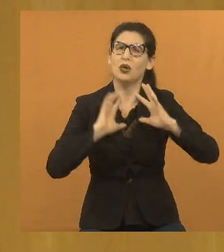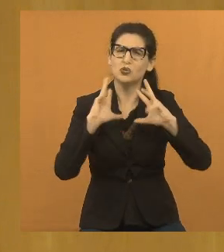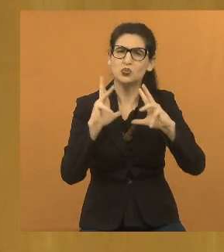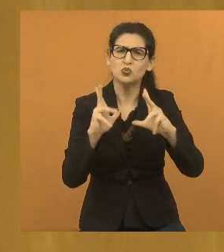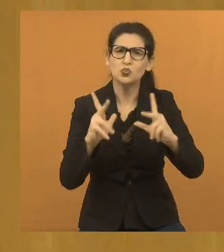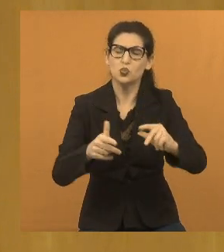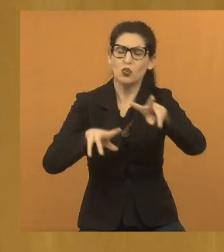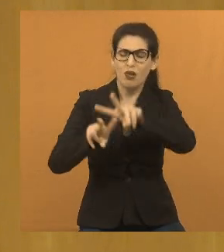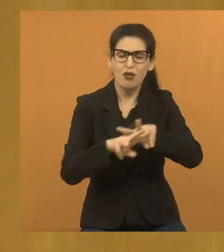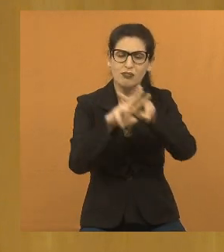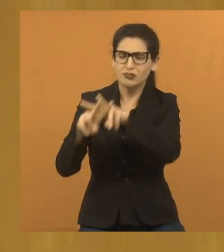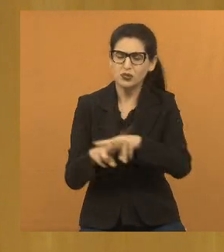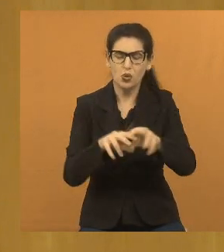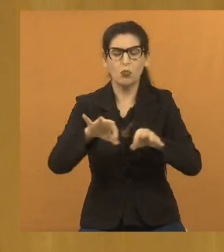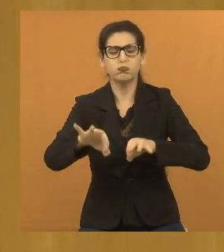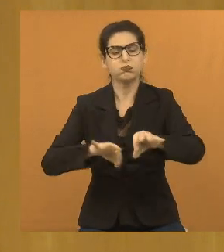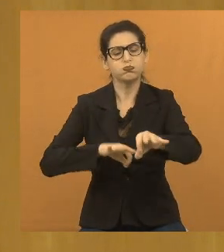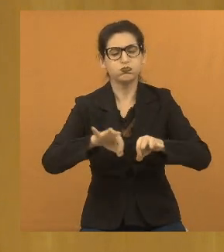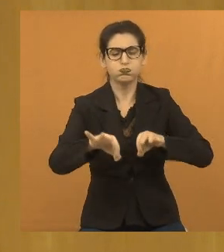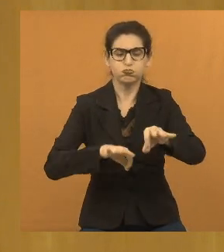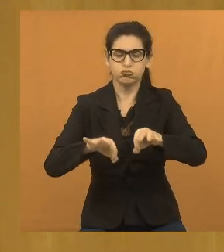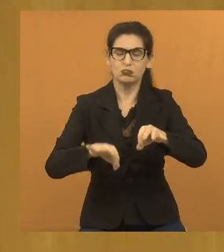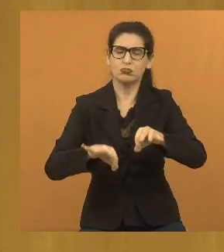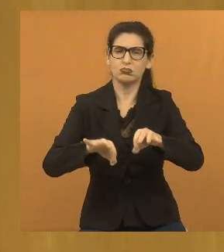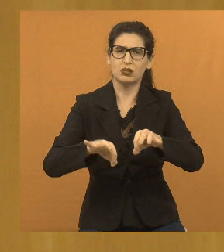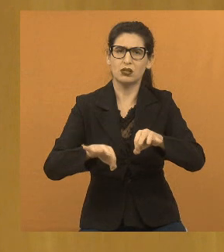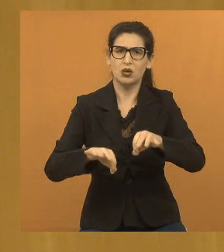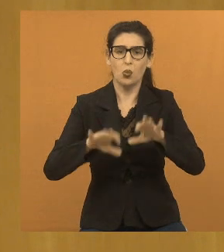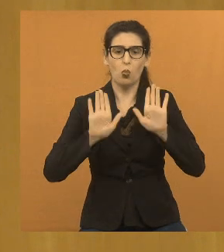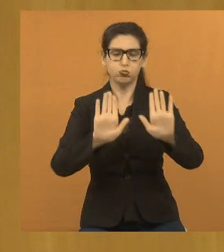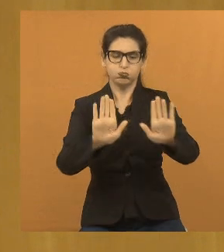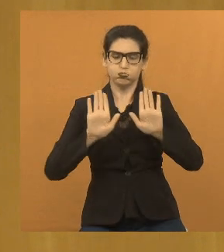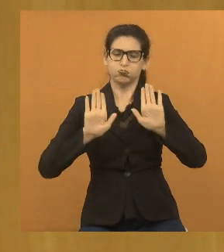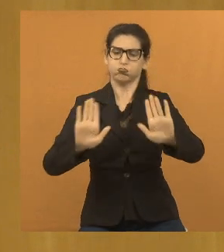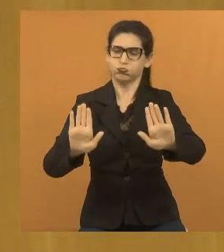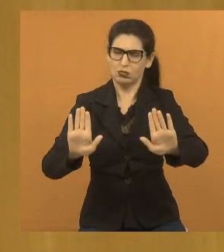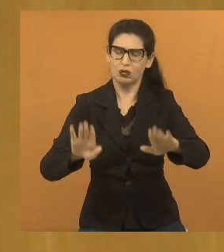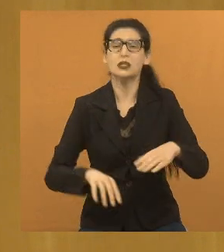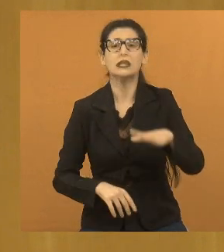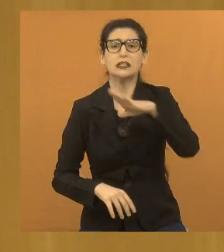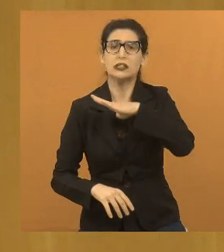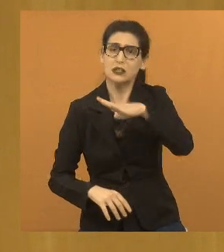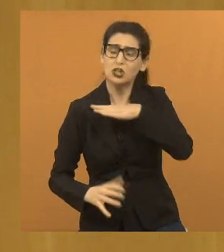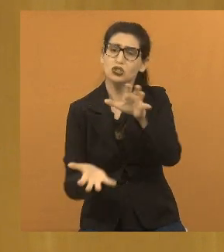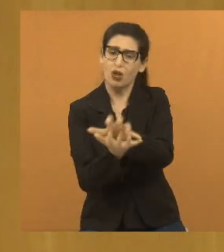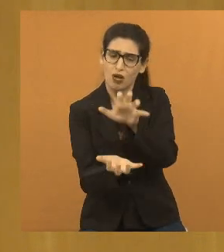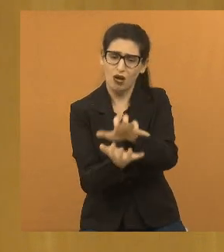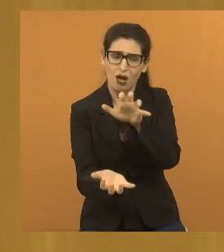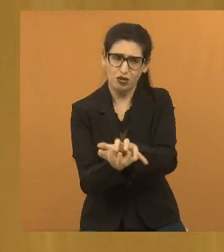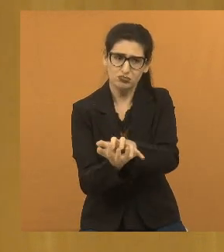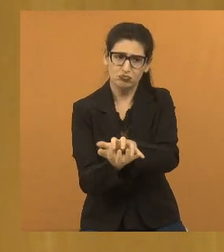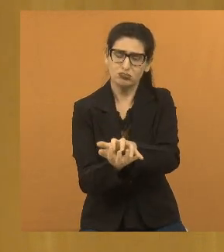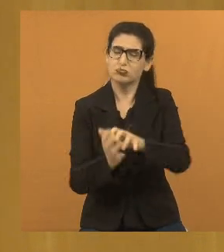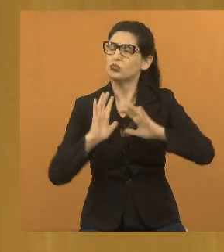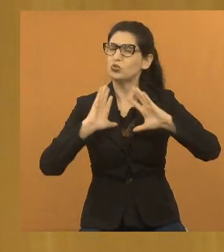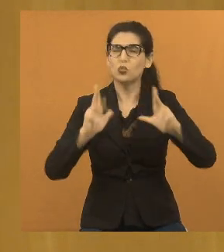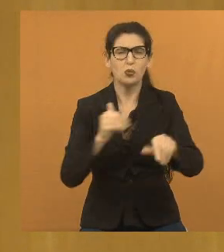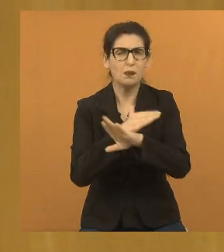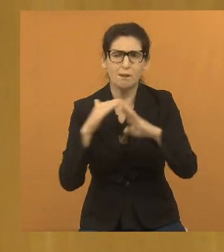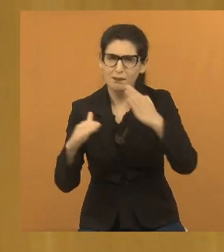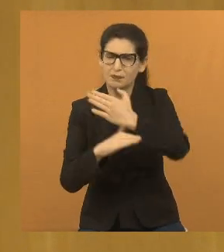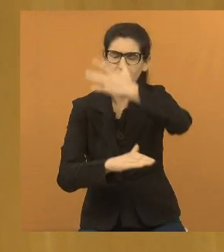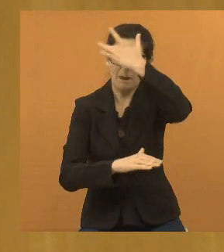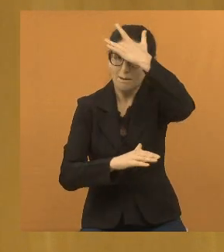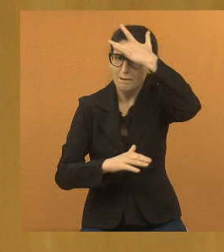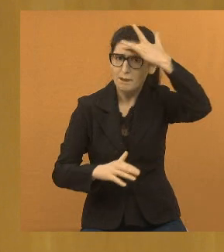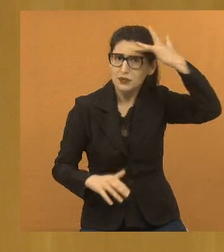de revisão do plano diretor de Jacareí. É sempre bom lembrar que esse processo é um processo participativo, que